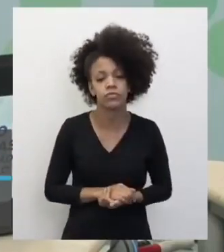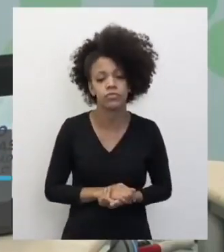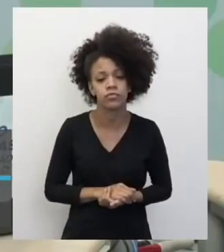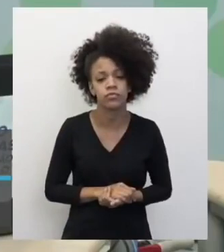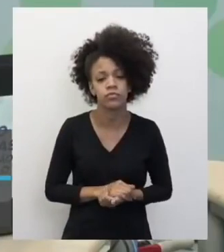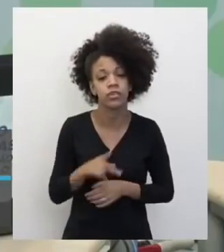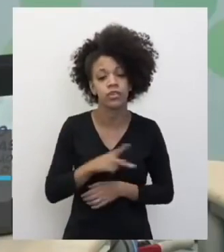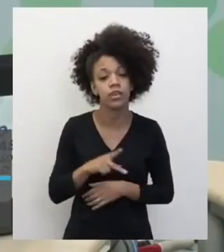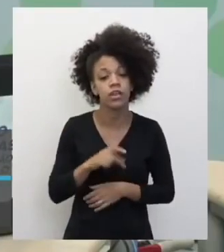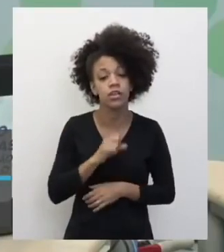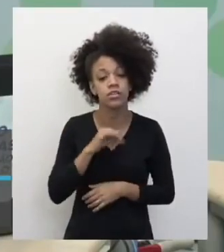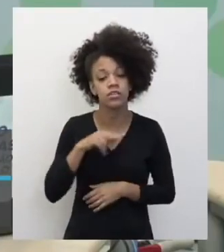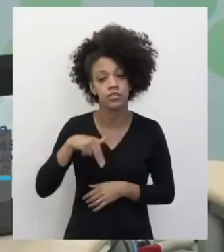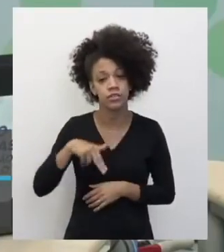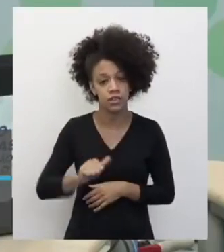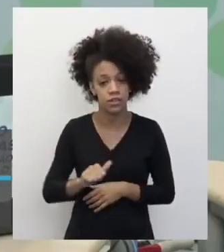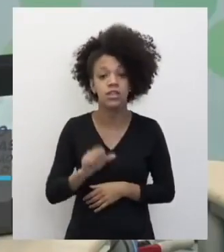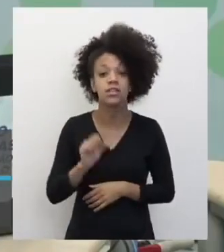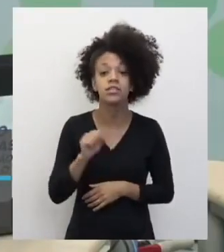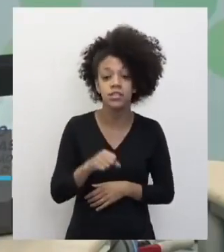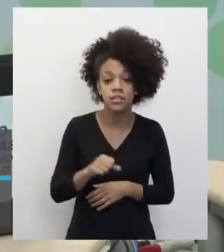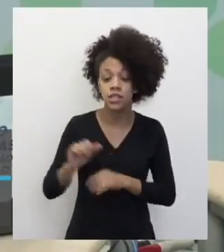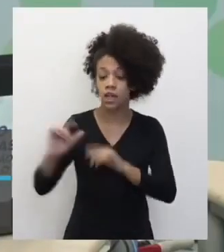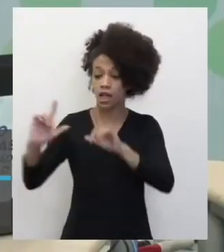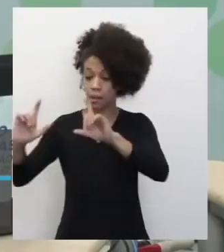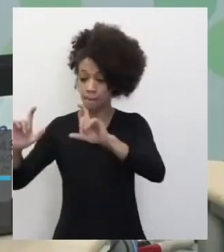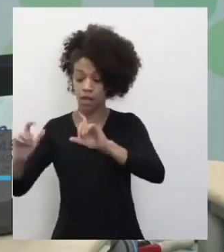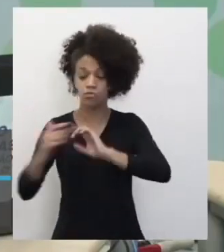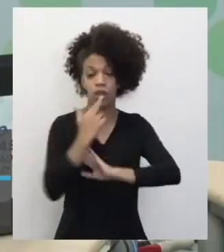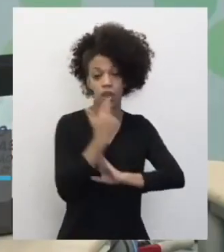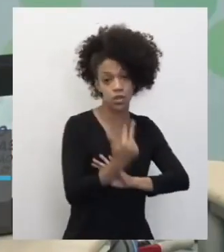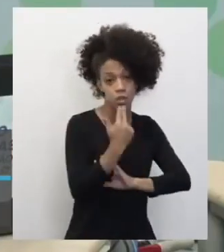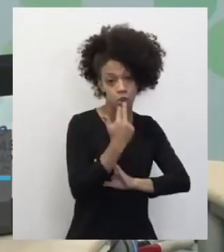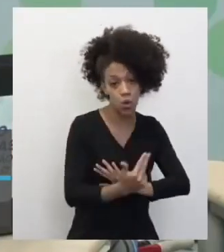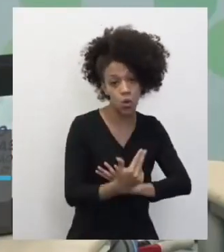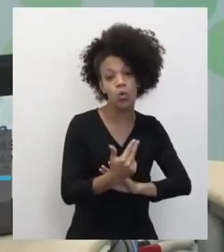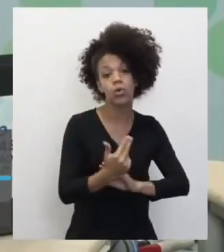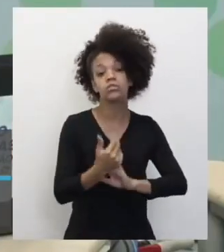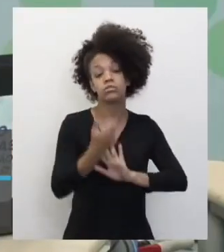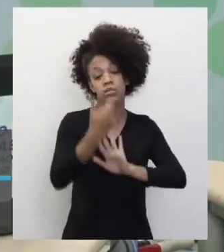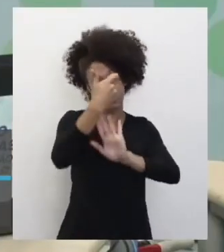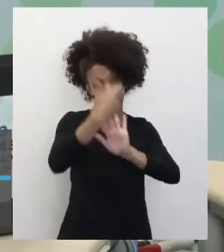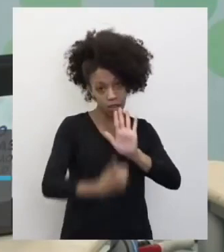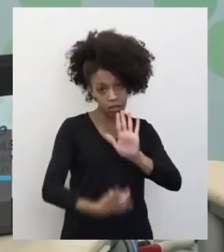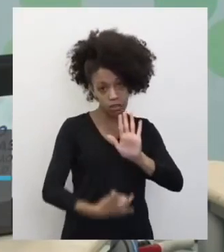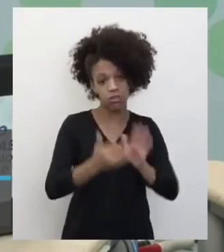A Pro Silvana colocou sim, a imagem, as cores, pontuação.